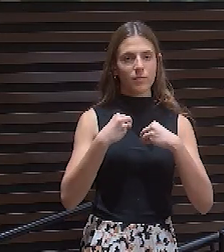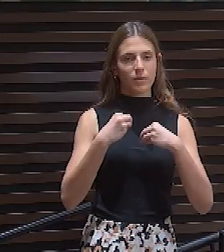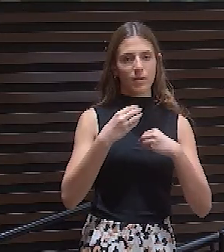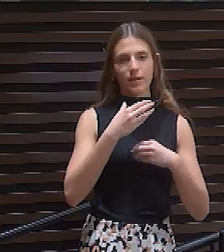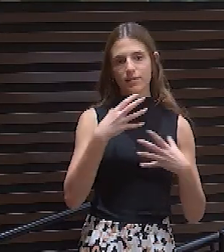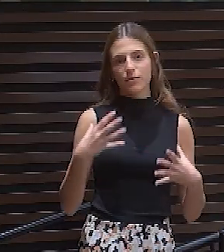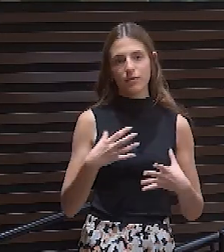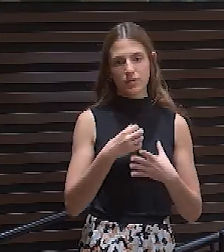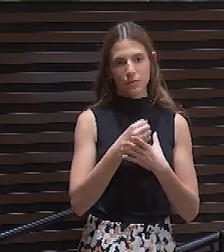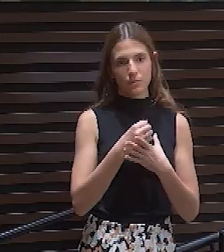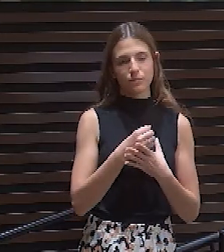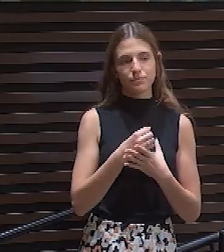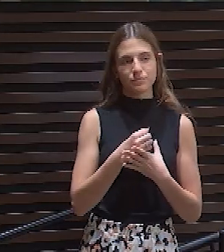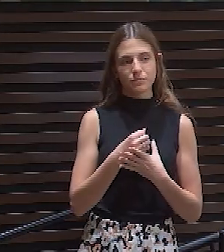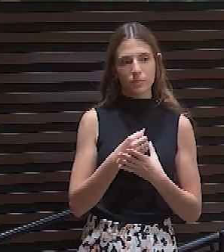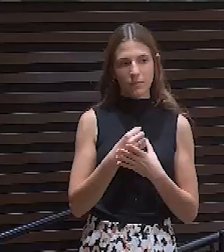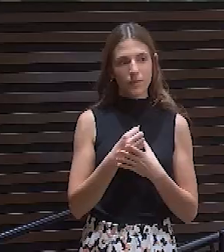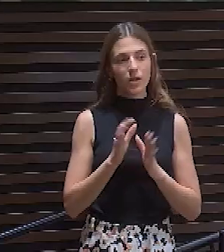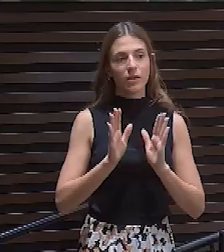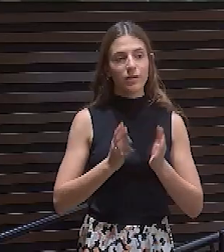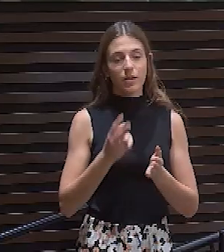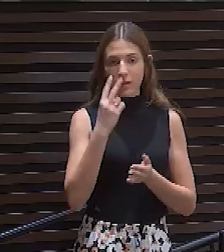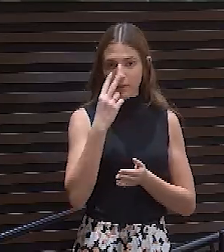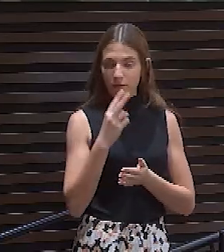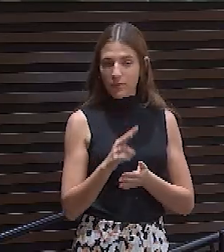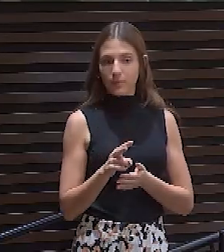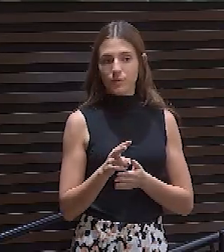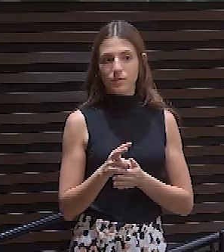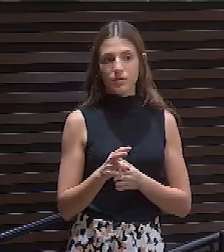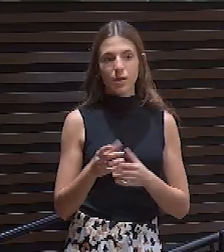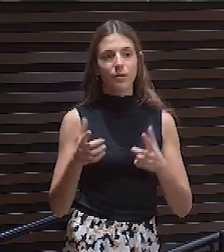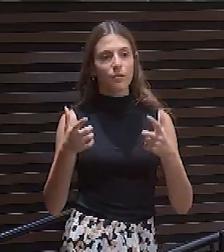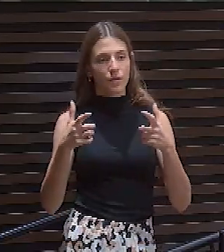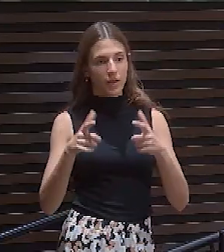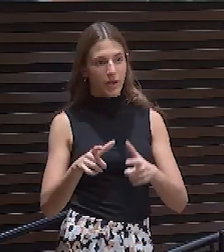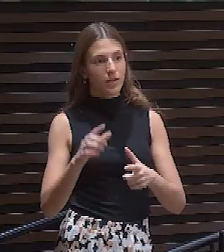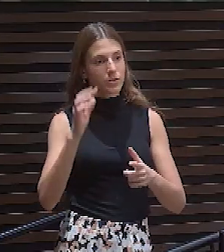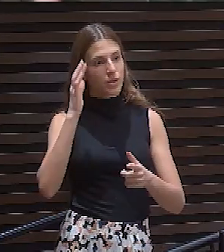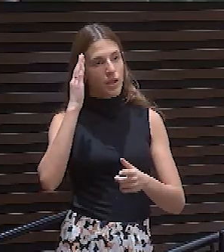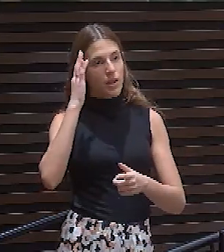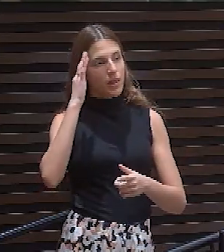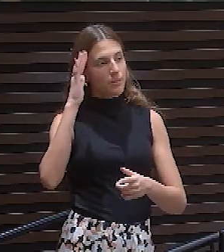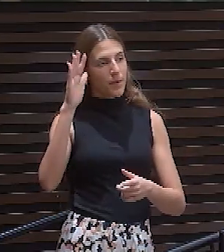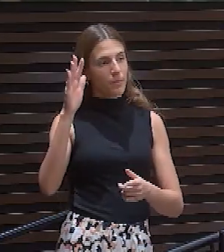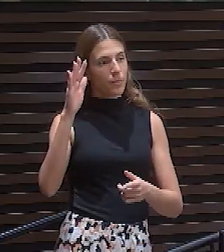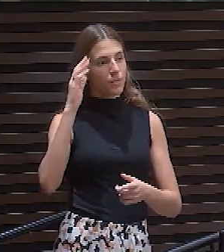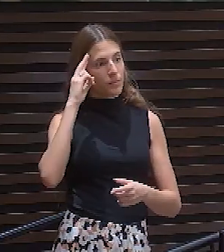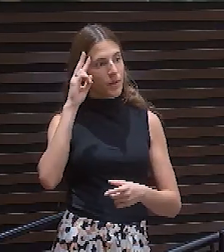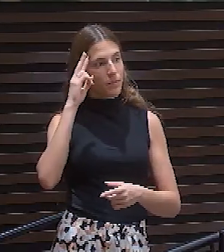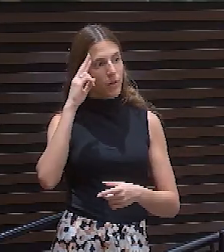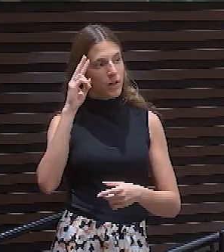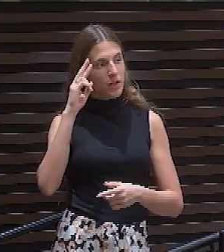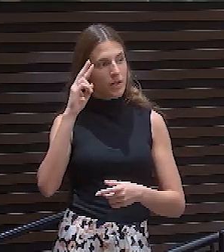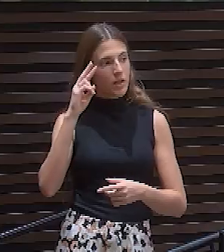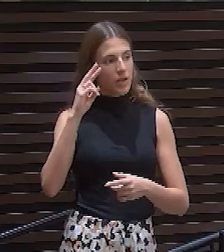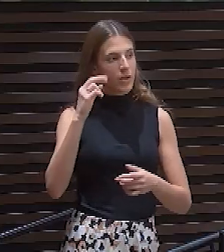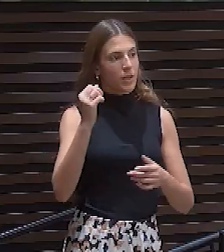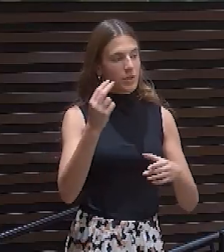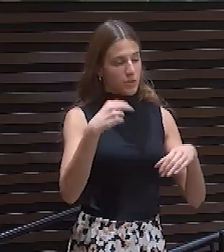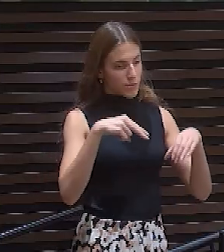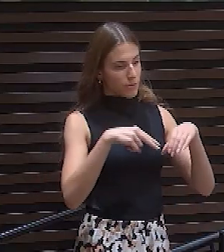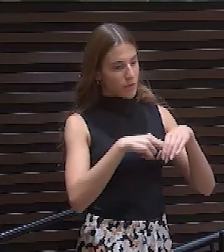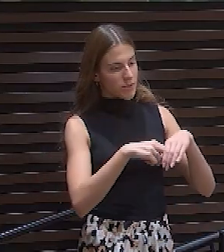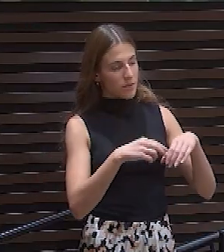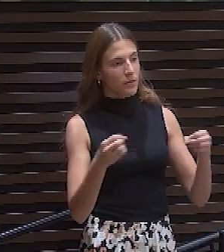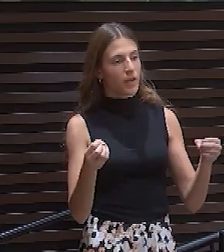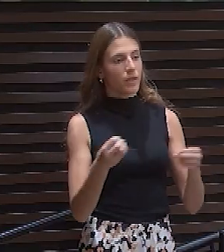memória. Memória de que foi sepultado e memória do que foi retirado, que é a vida. Gilgal é o lugar